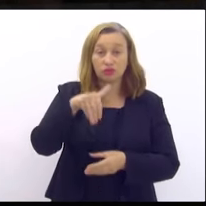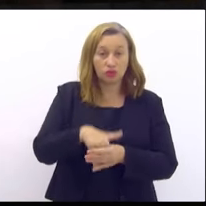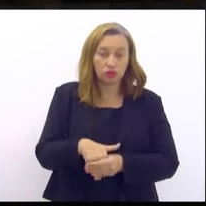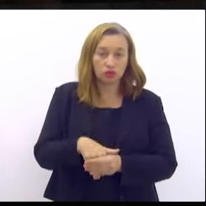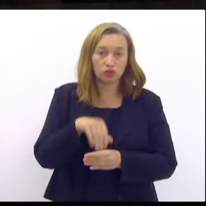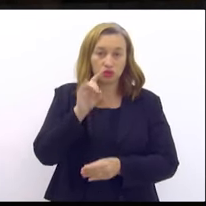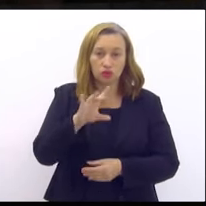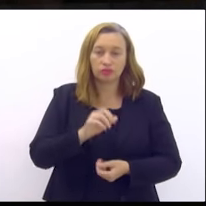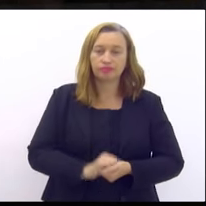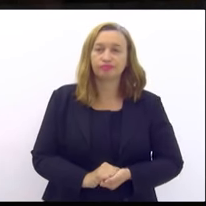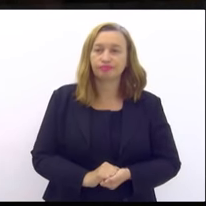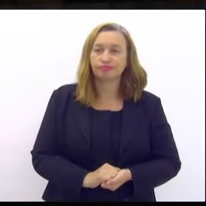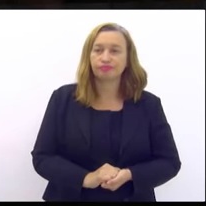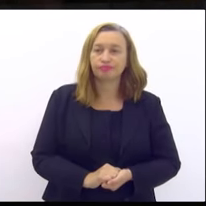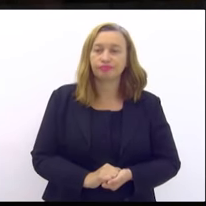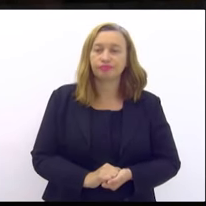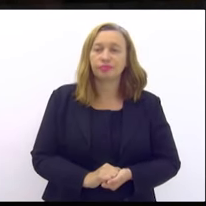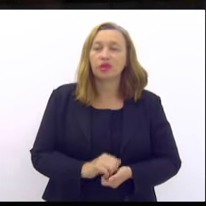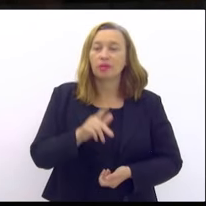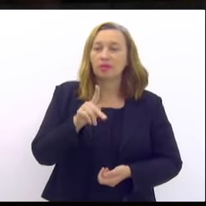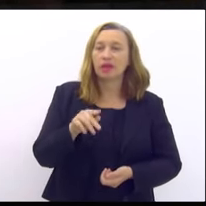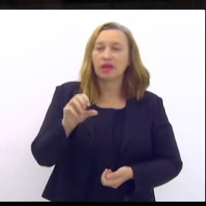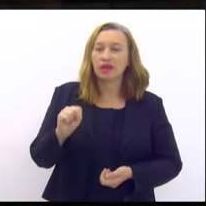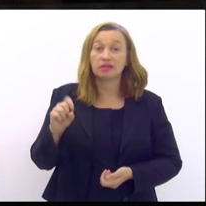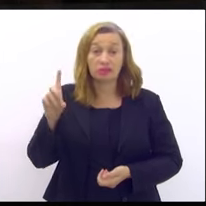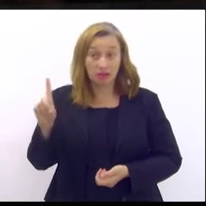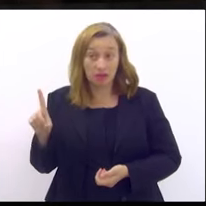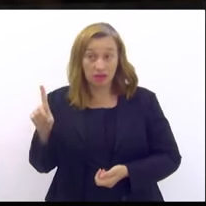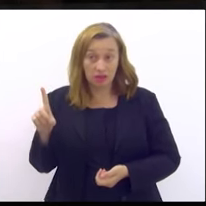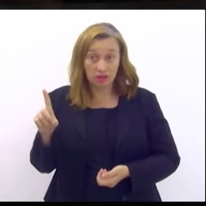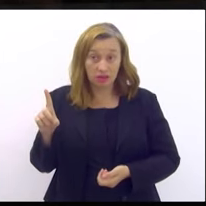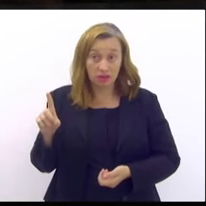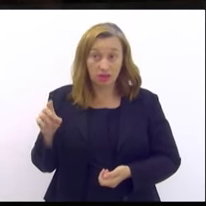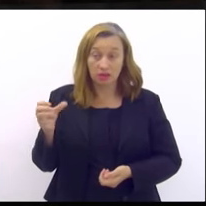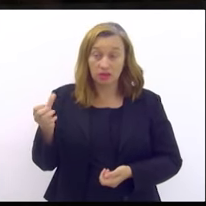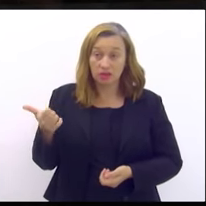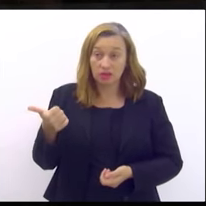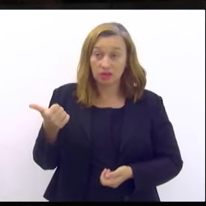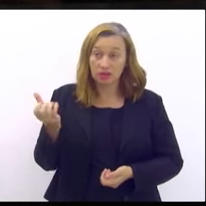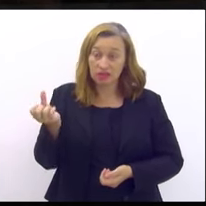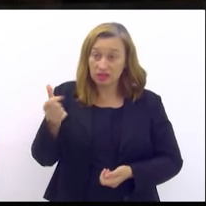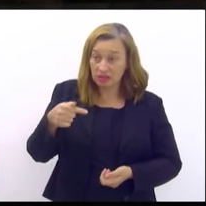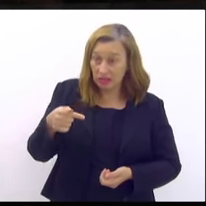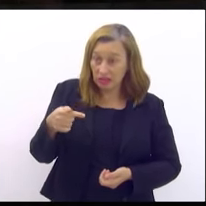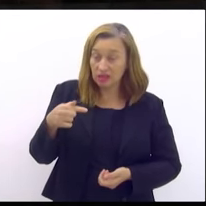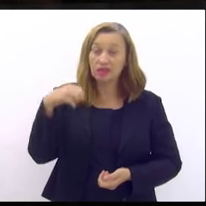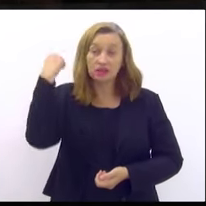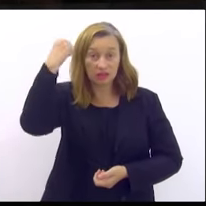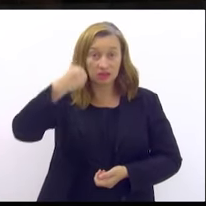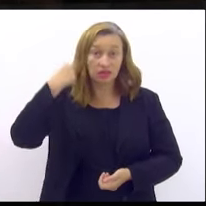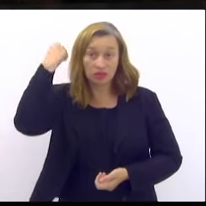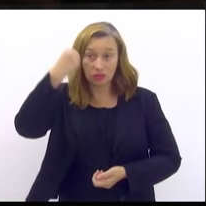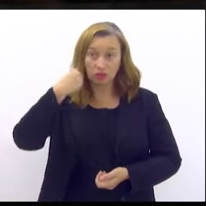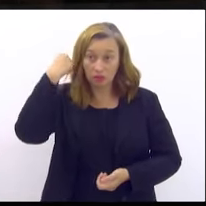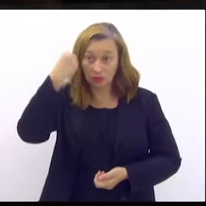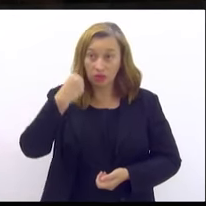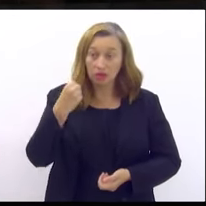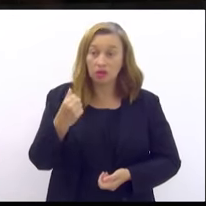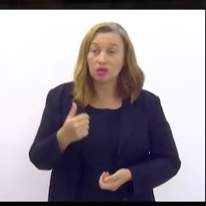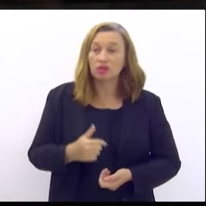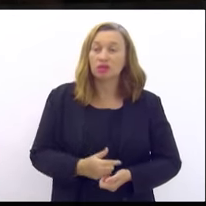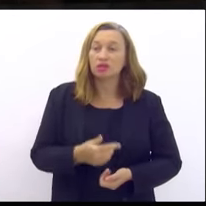votos e o PSD de 17 senadores entregou